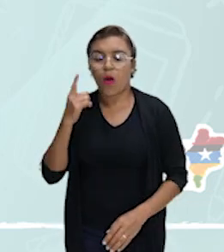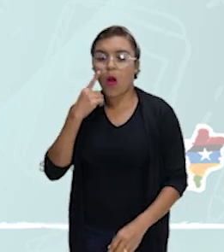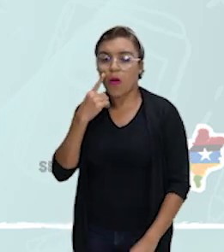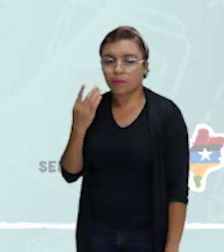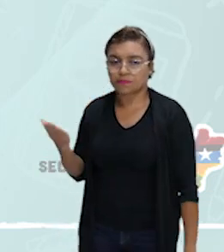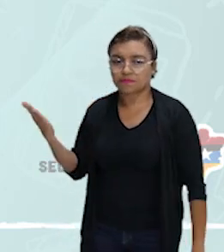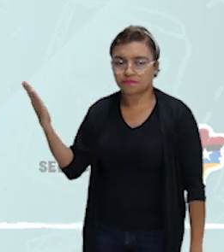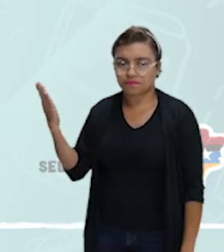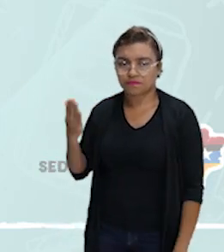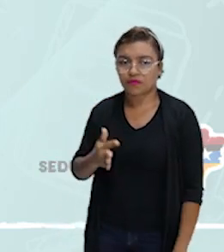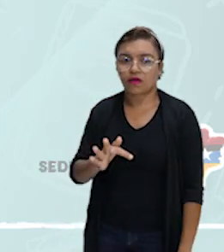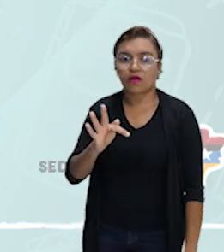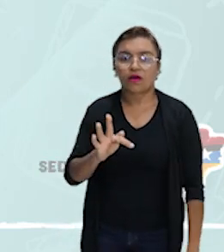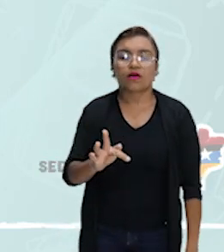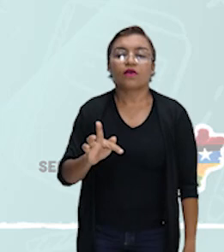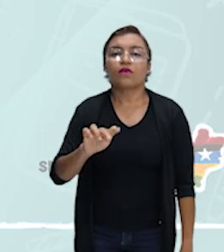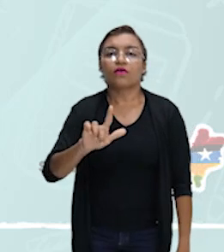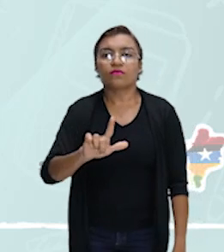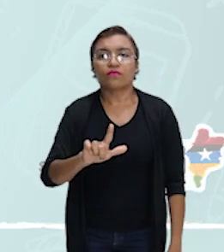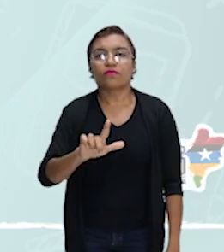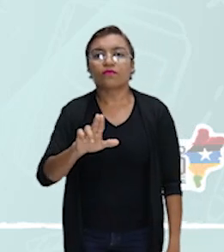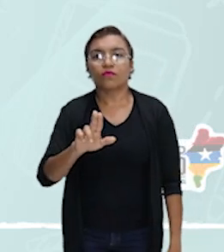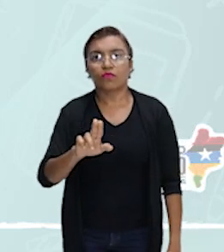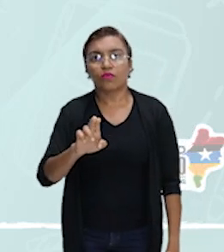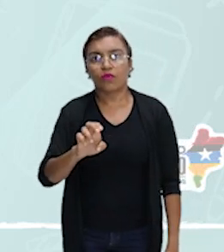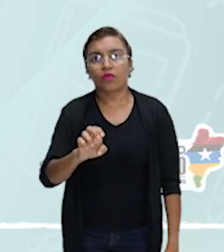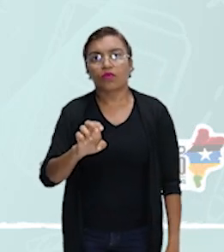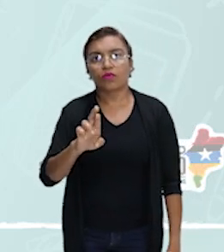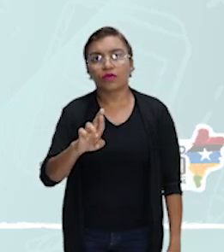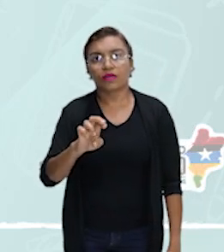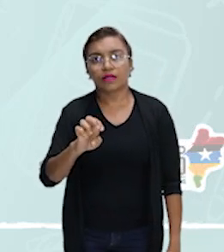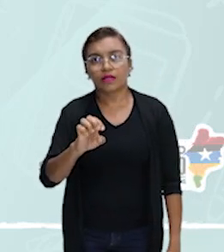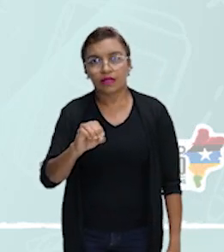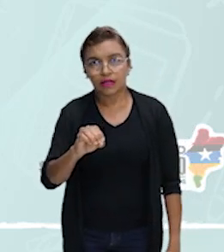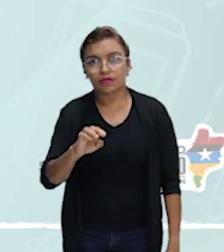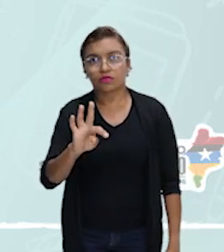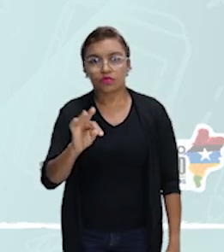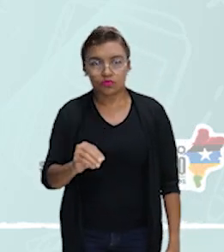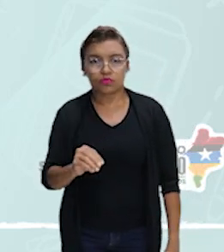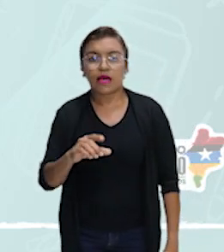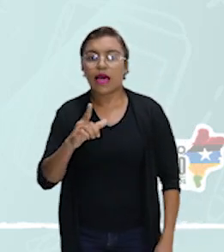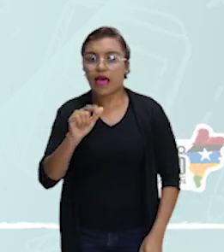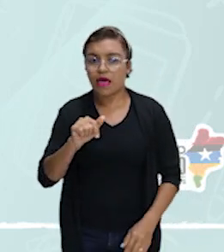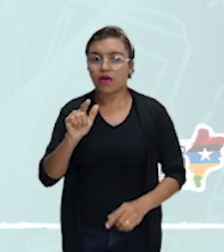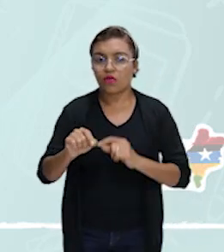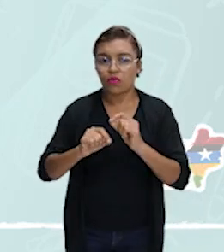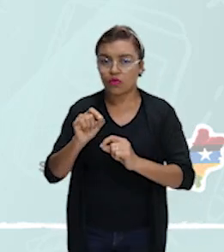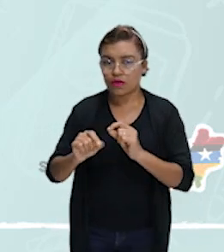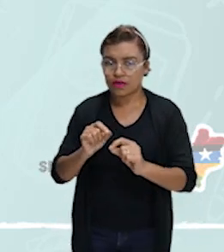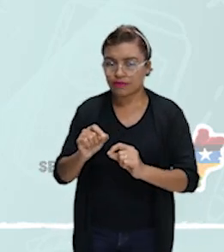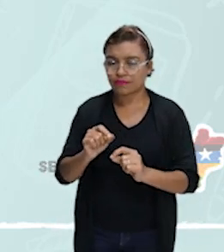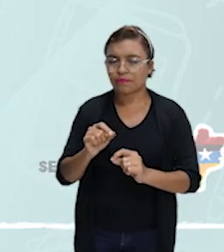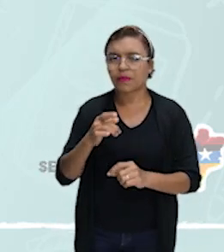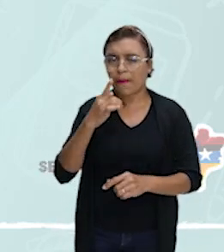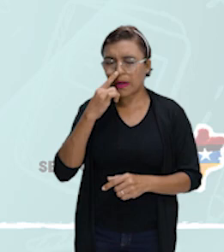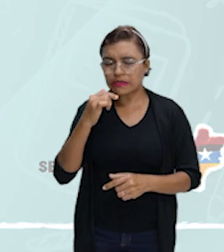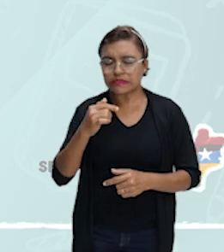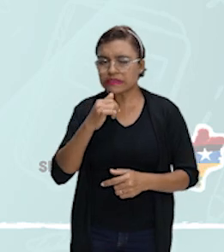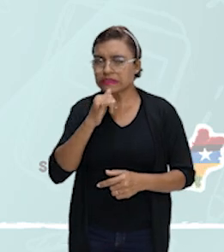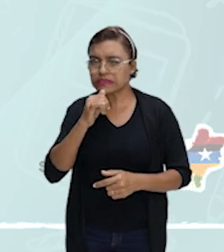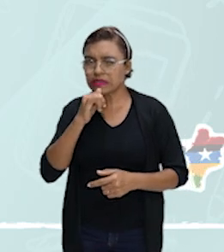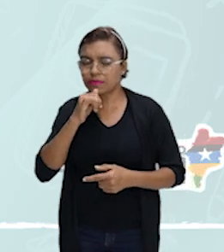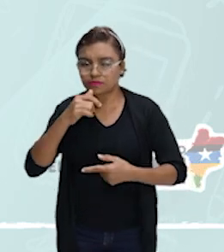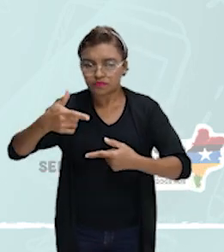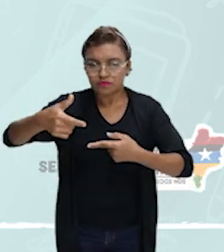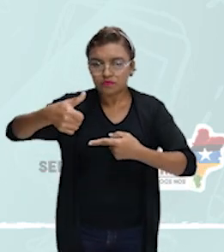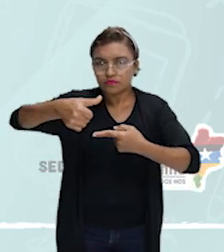a desmineralização dos dentes, tornando-os menos suscetíveis à cárie. Então, lá no creme